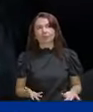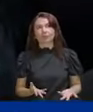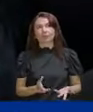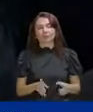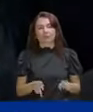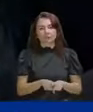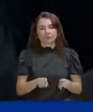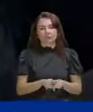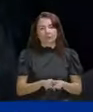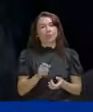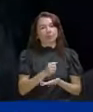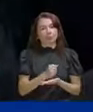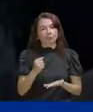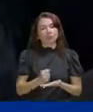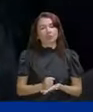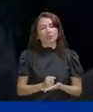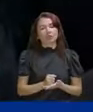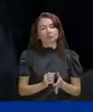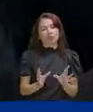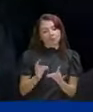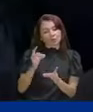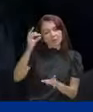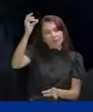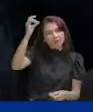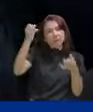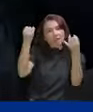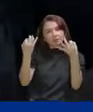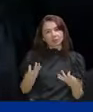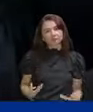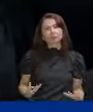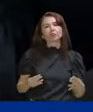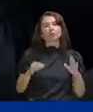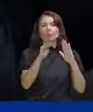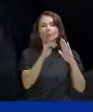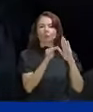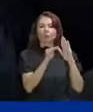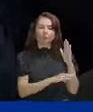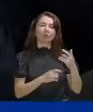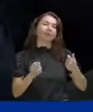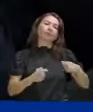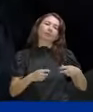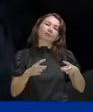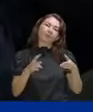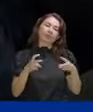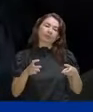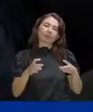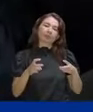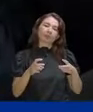MPE, o contrato trouxe detalhadamente o necessário para